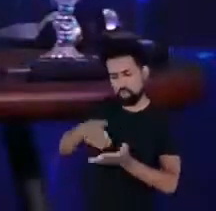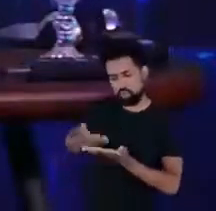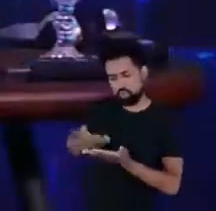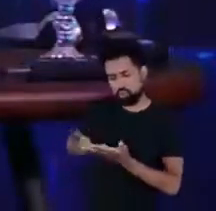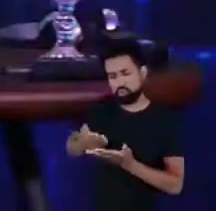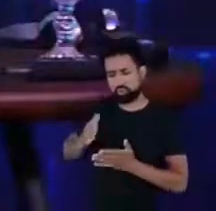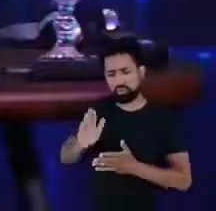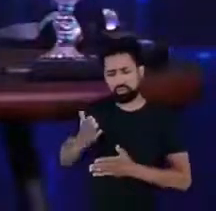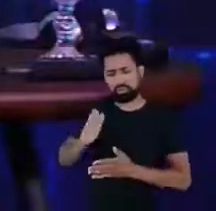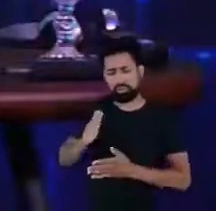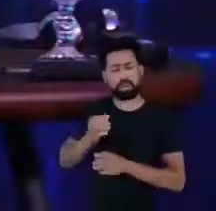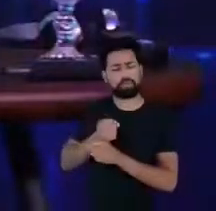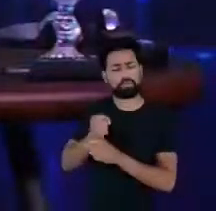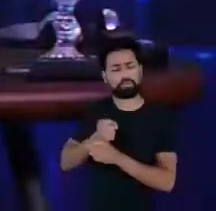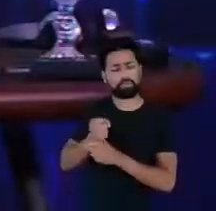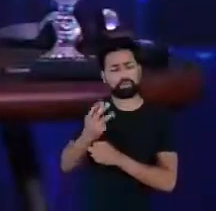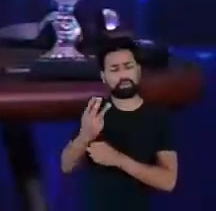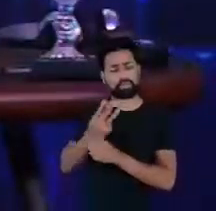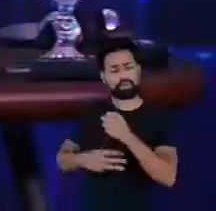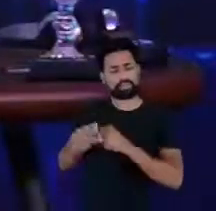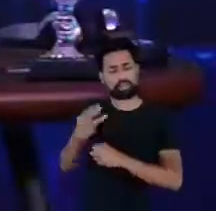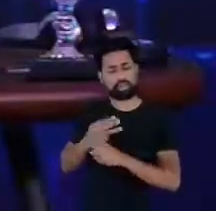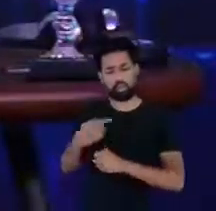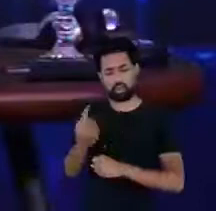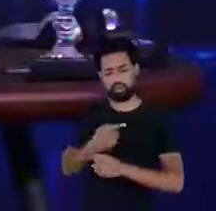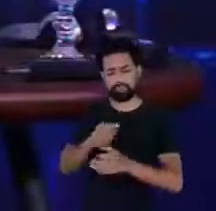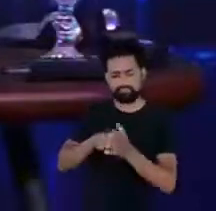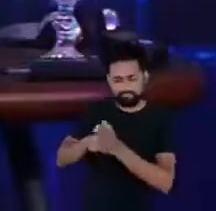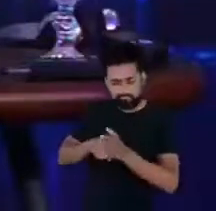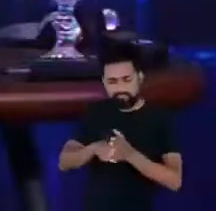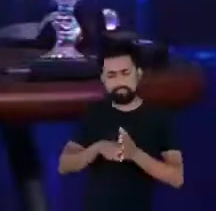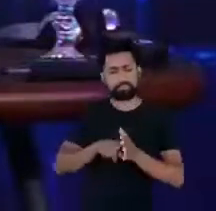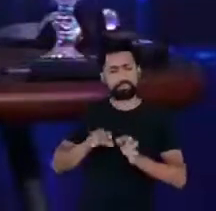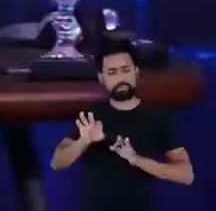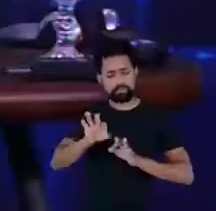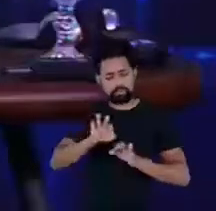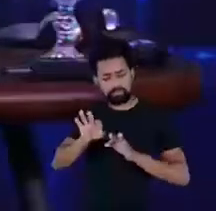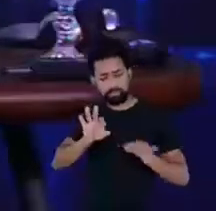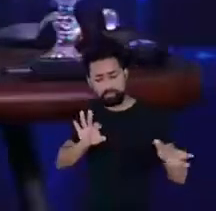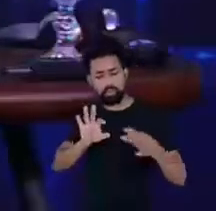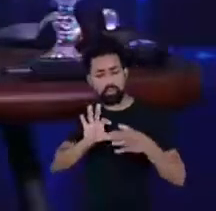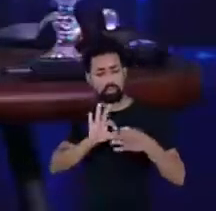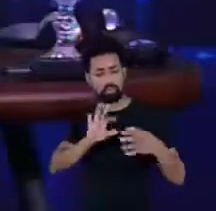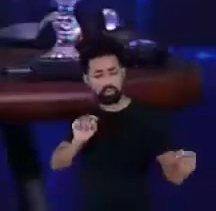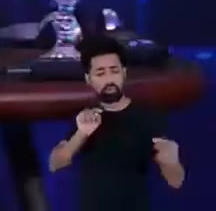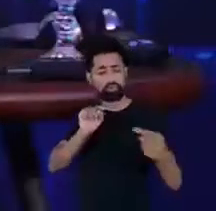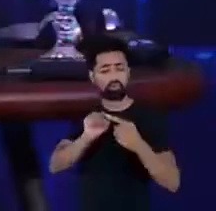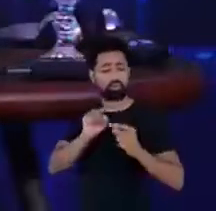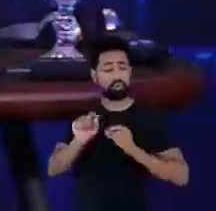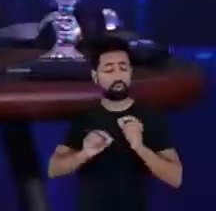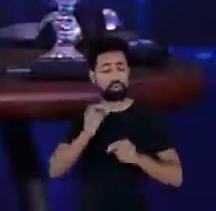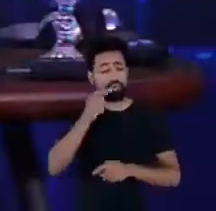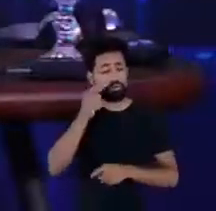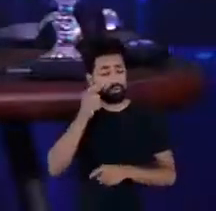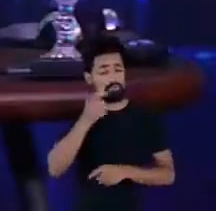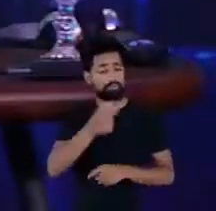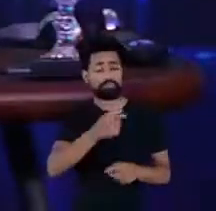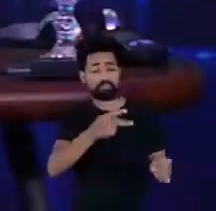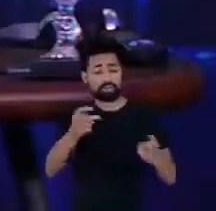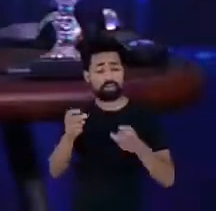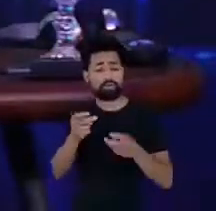em conjunto com a Pine, a B-Solar, a Beólica, a Pine, a B-Solar, para identificar quais seriam os